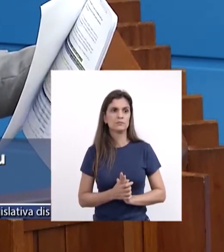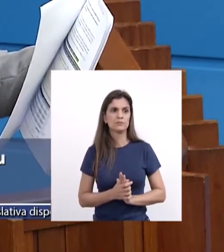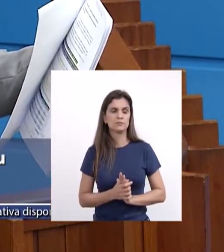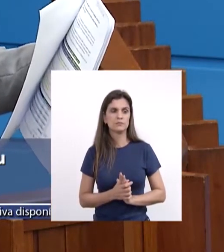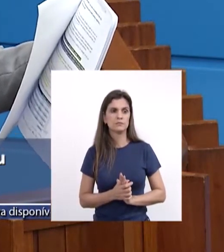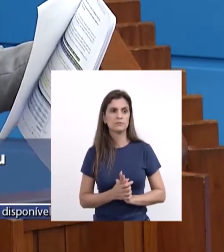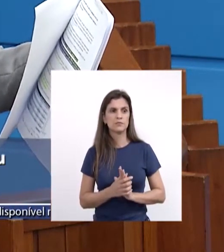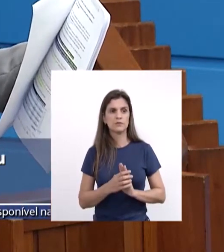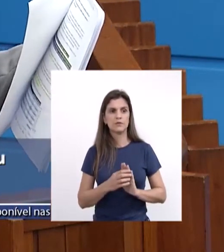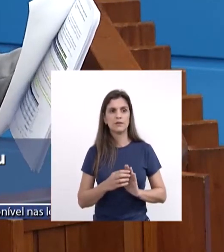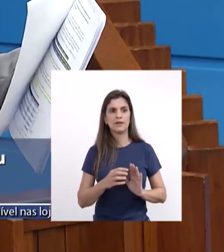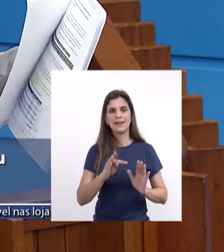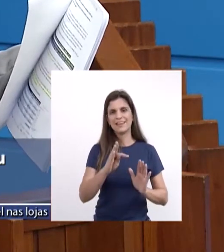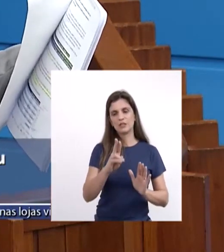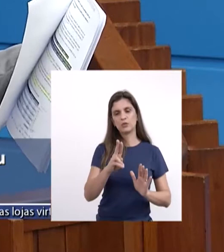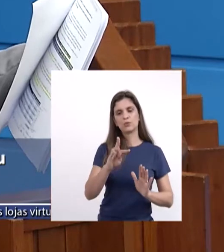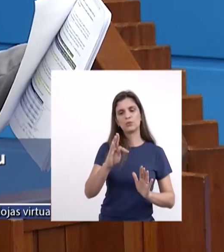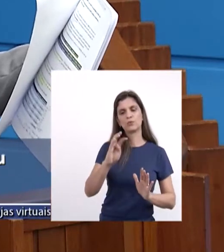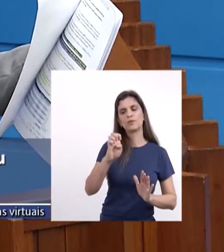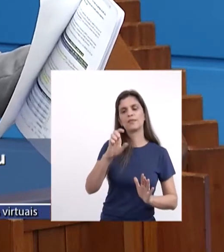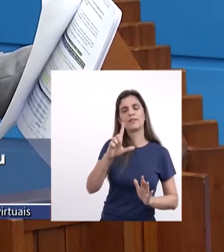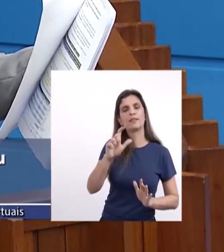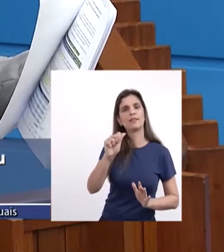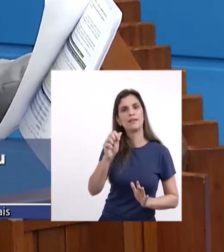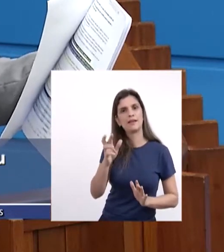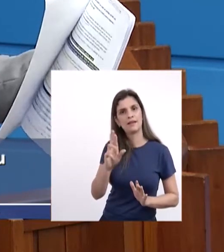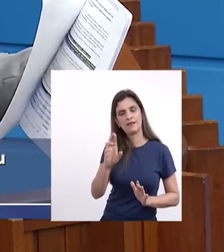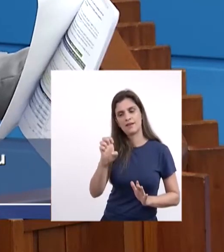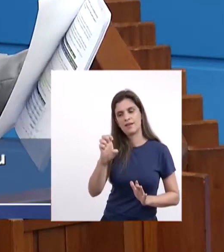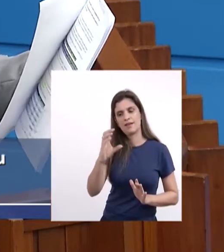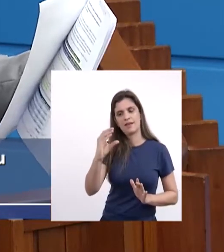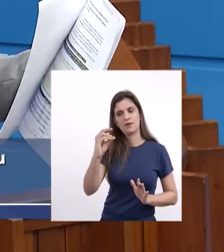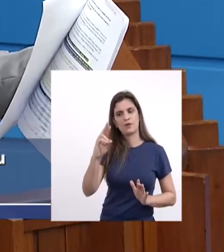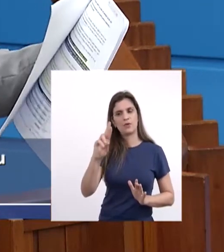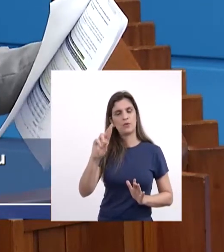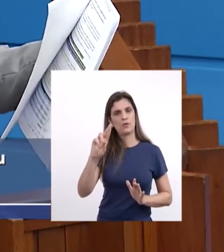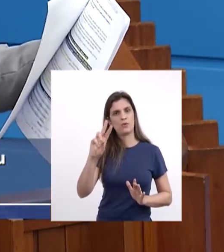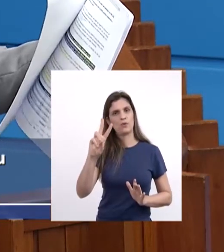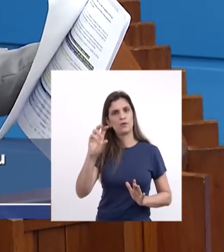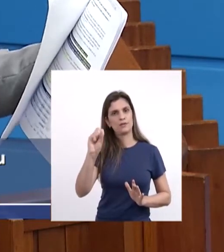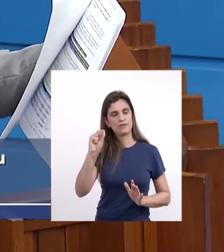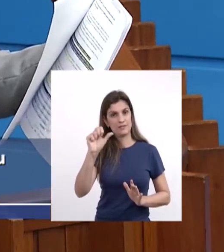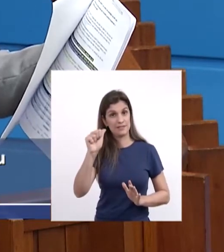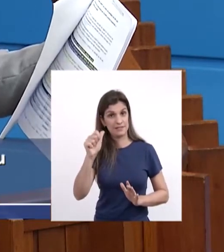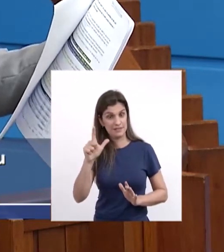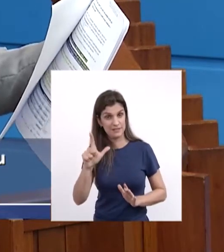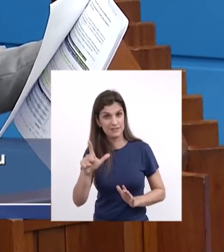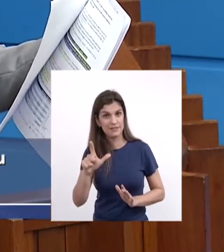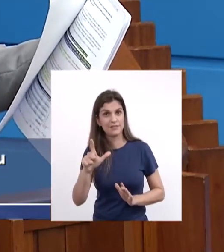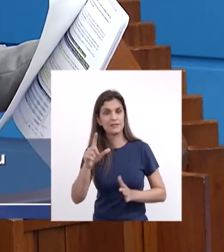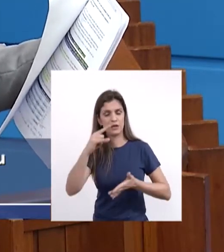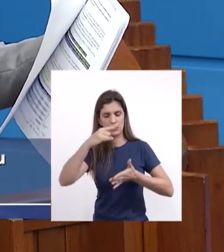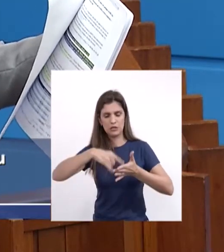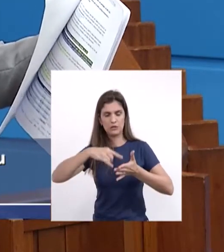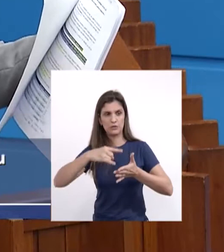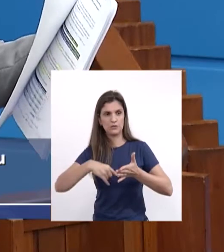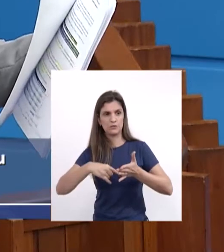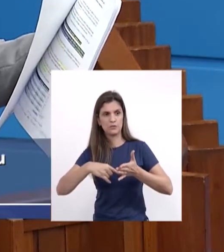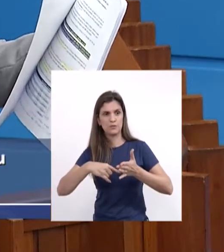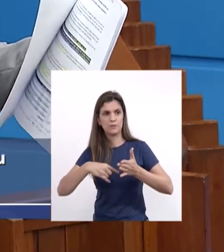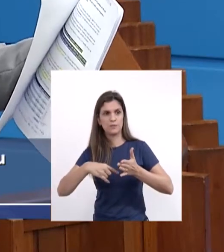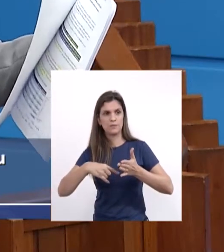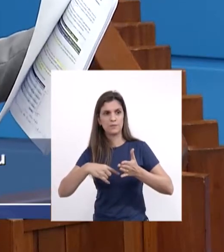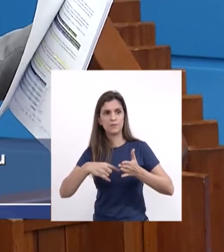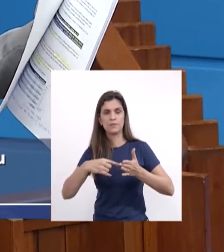tutela recursal para suspender os efeitos da deliberação 1025 ANTT de 26/11/2019 até